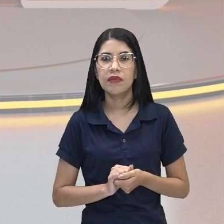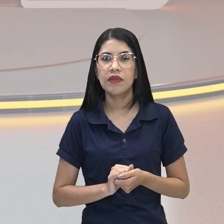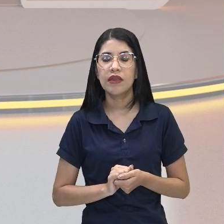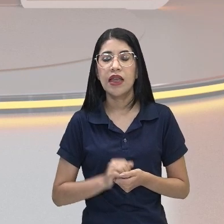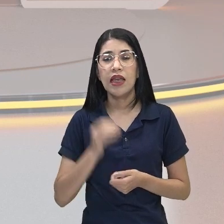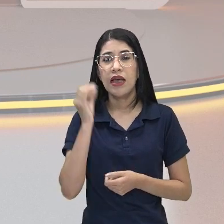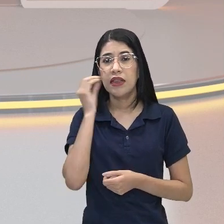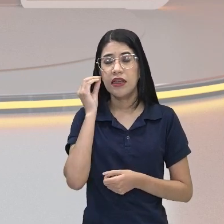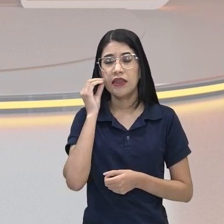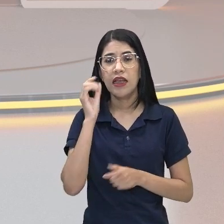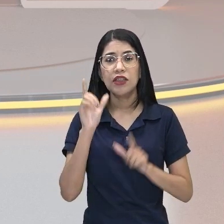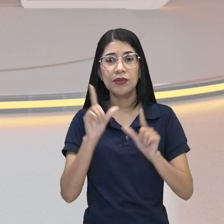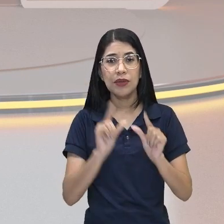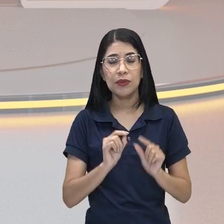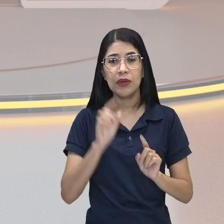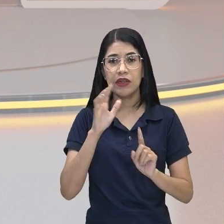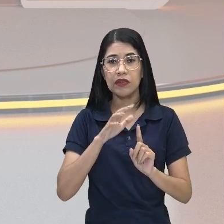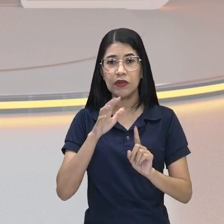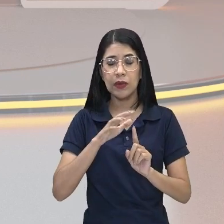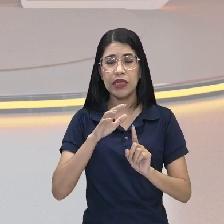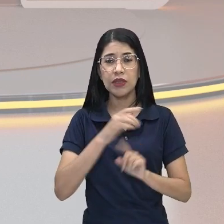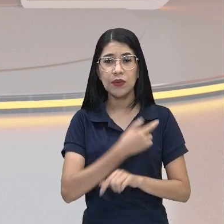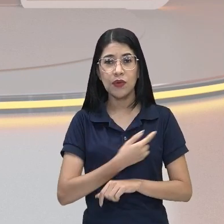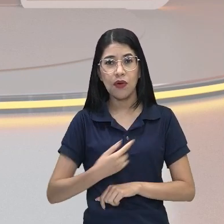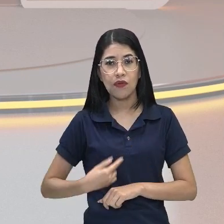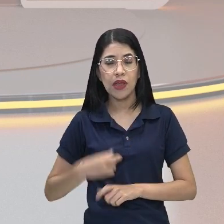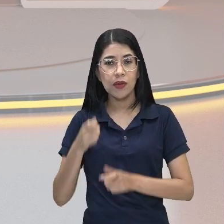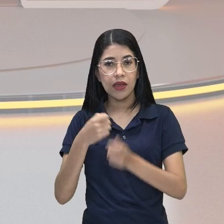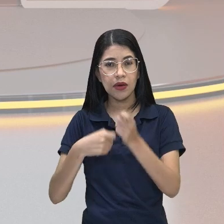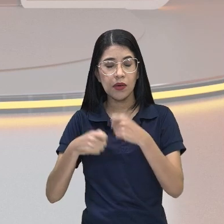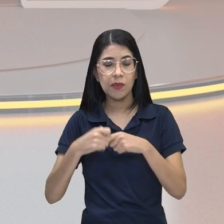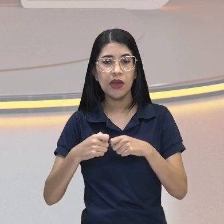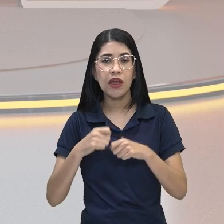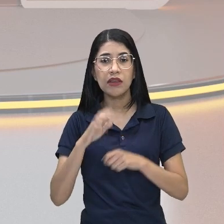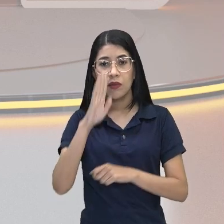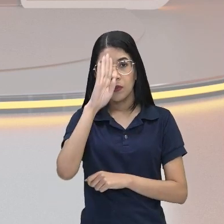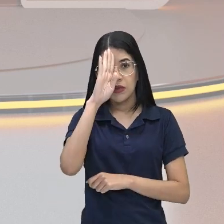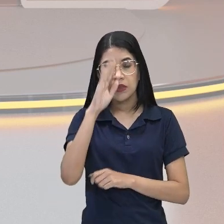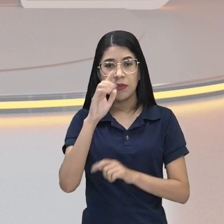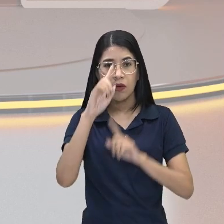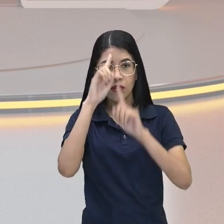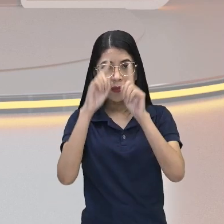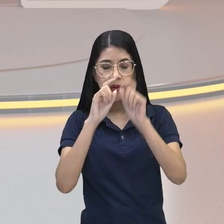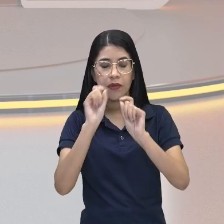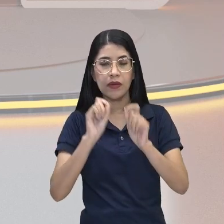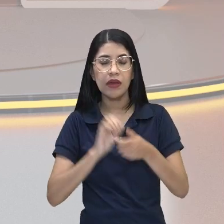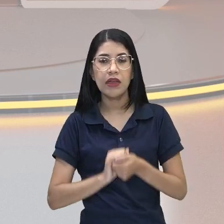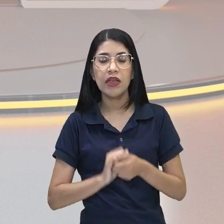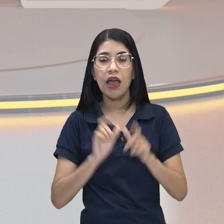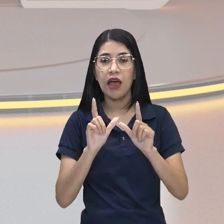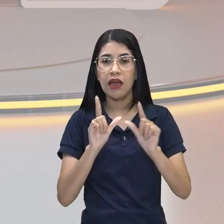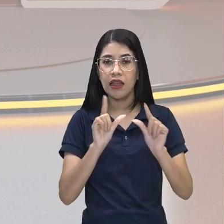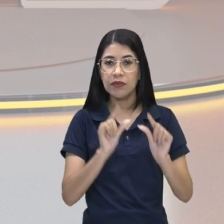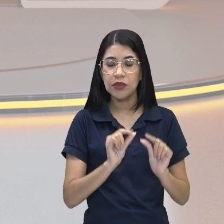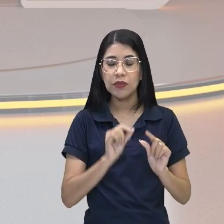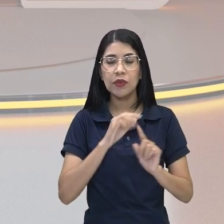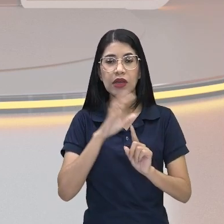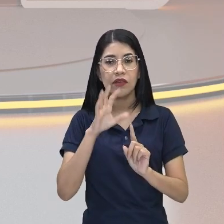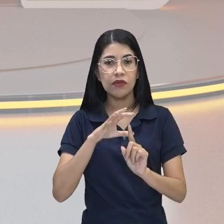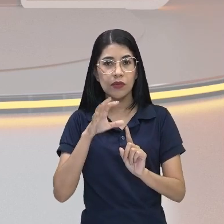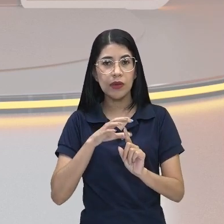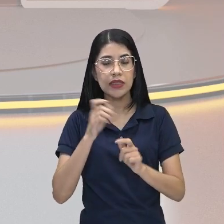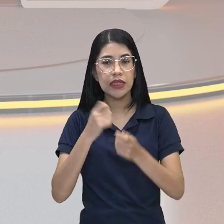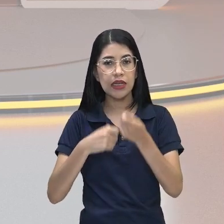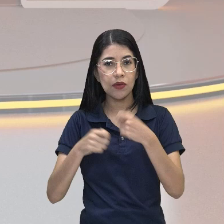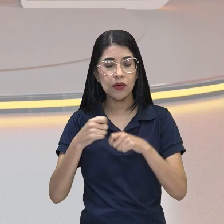né? A ideia central dessa concepção é a redução do papel do Estado na economia, com